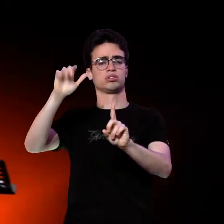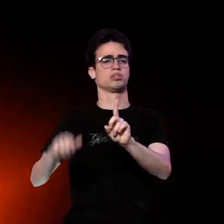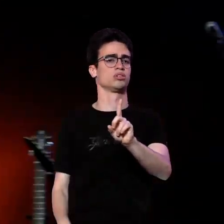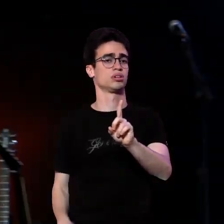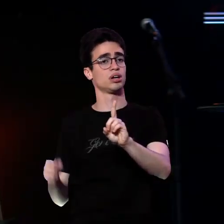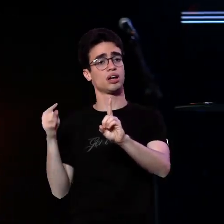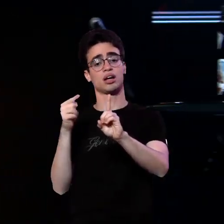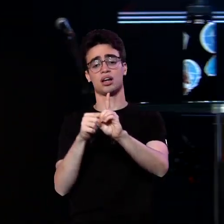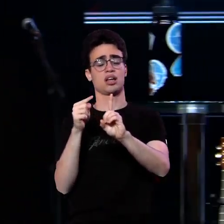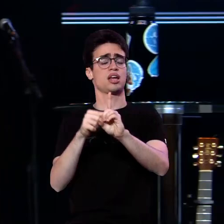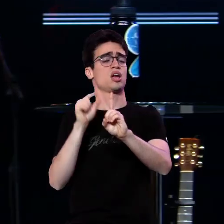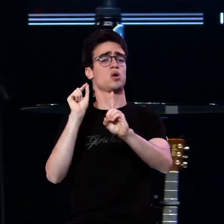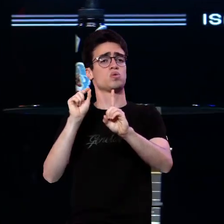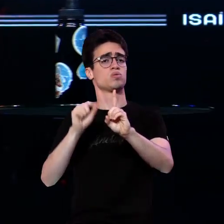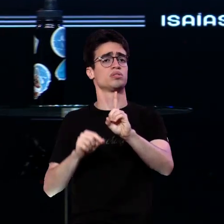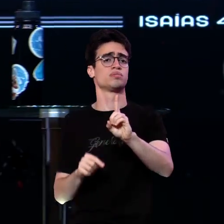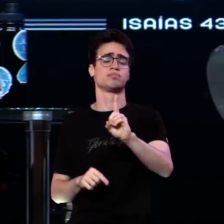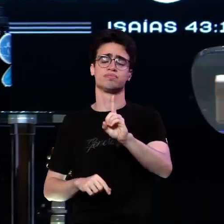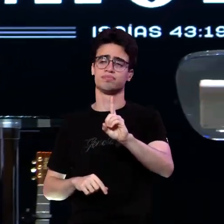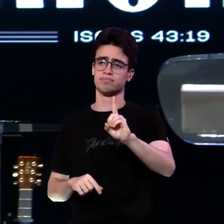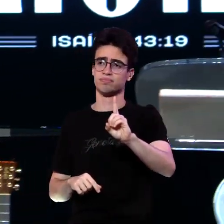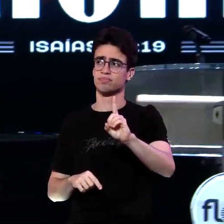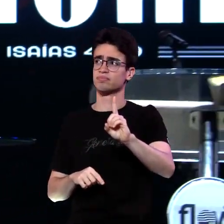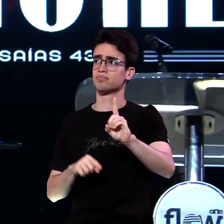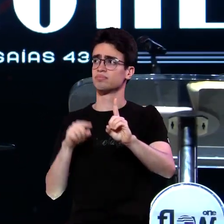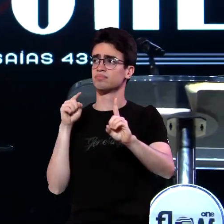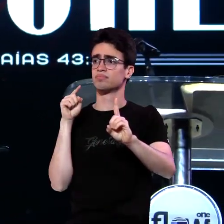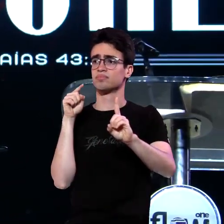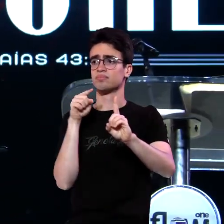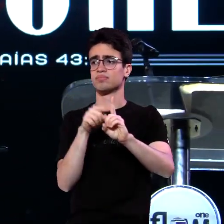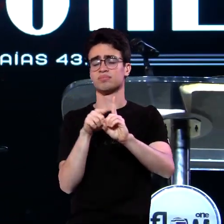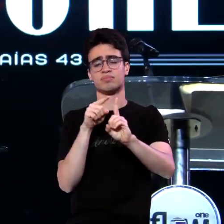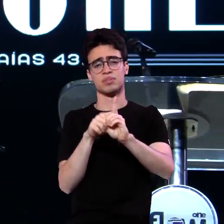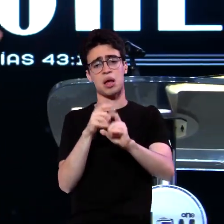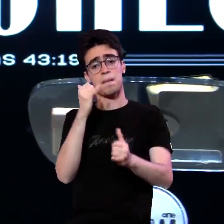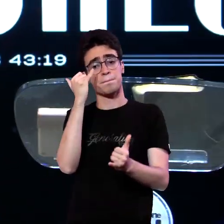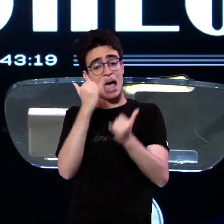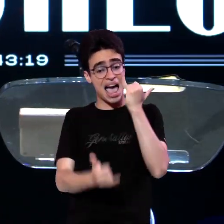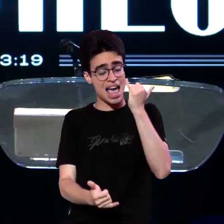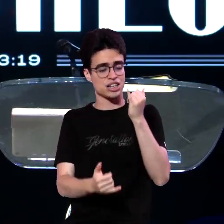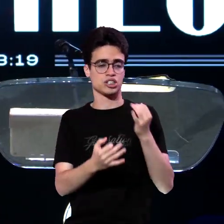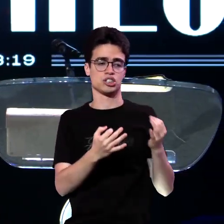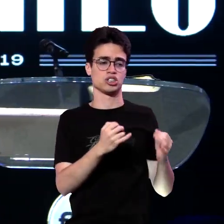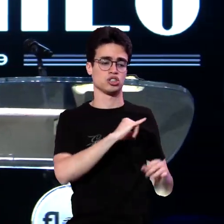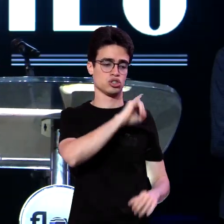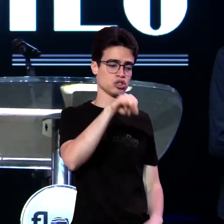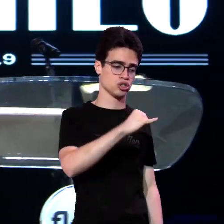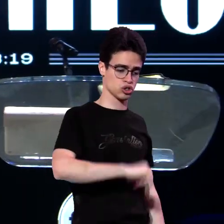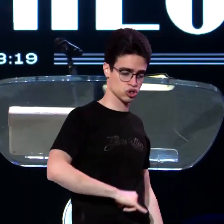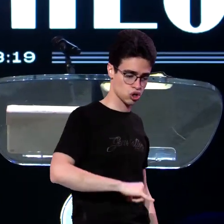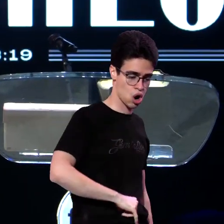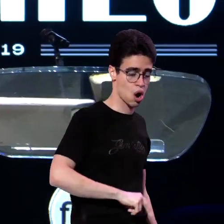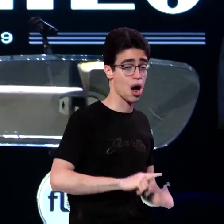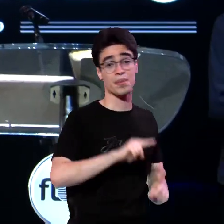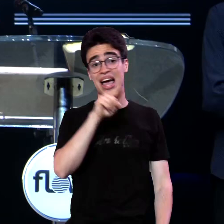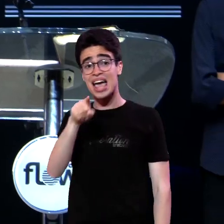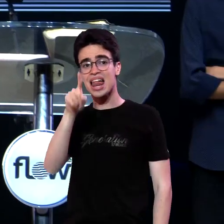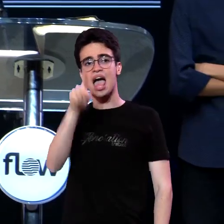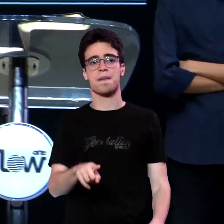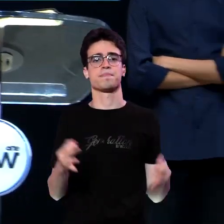E ele é um tipo de Jó, só que perfeito.